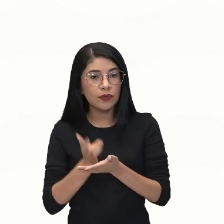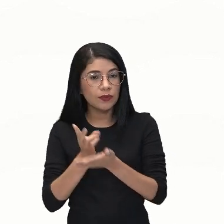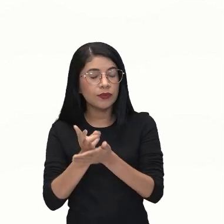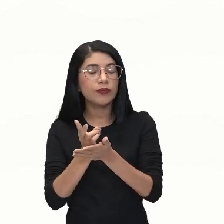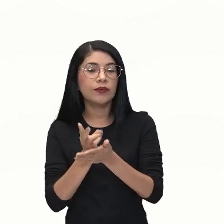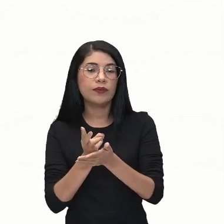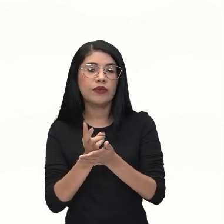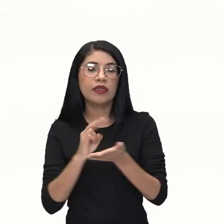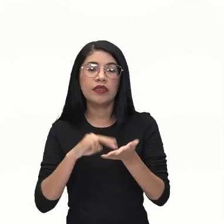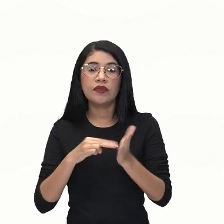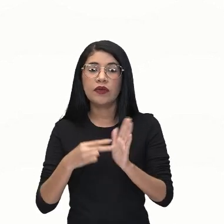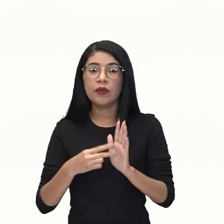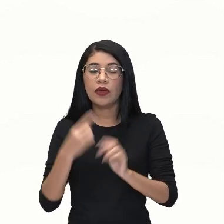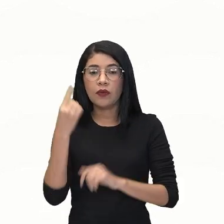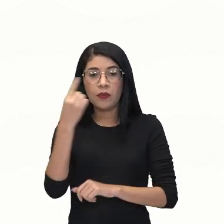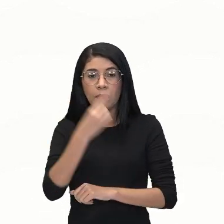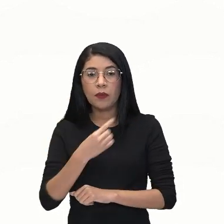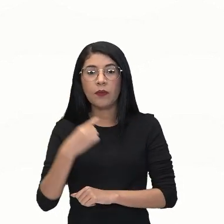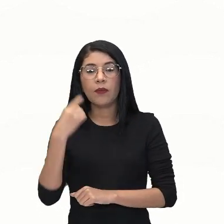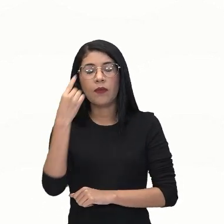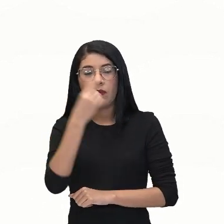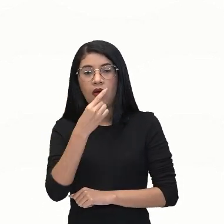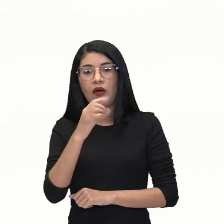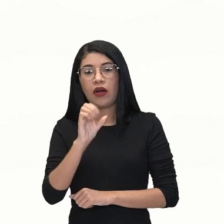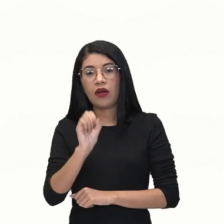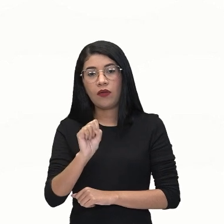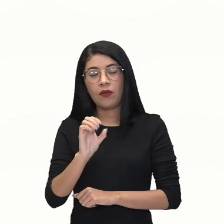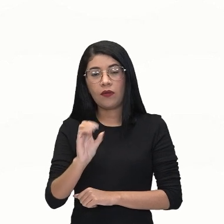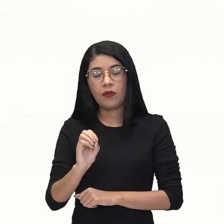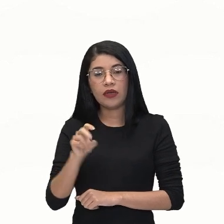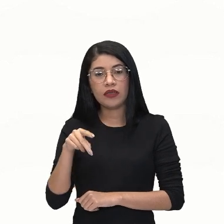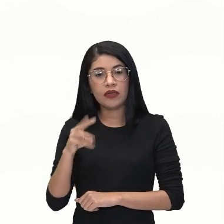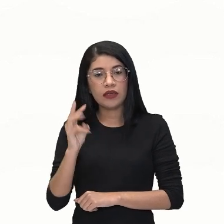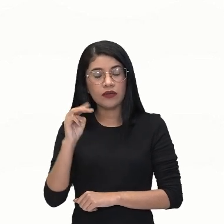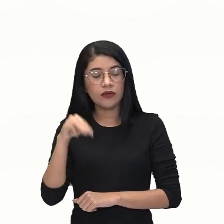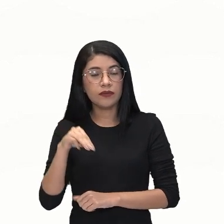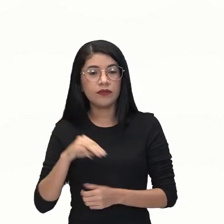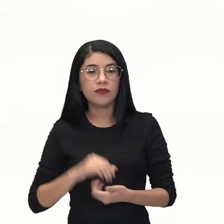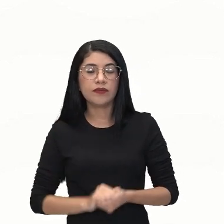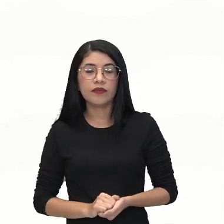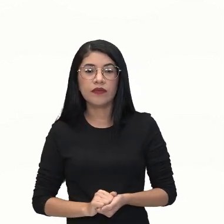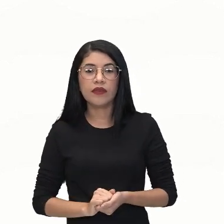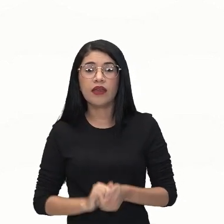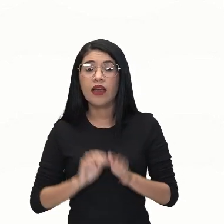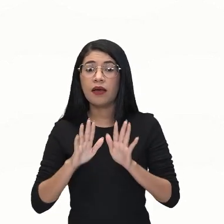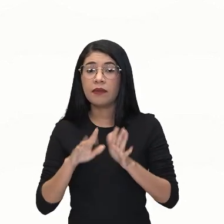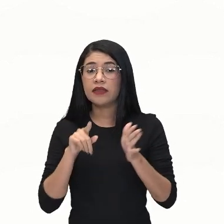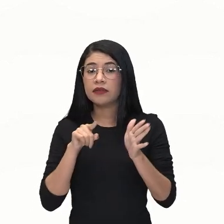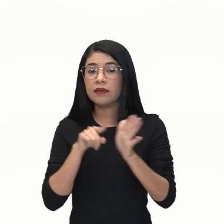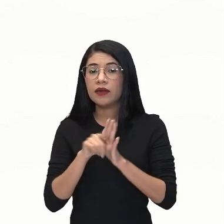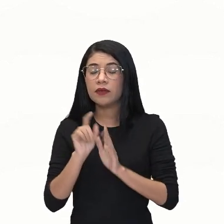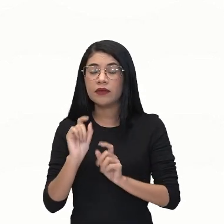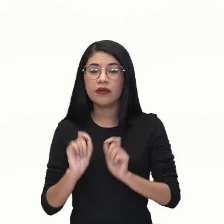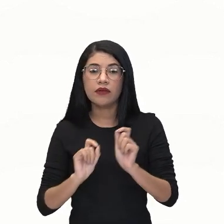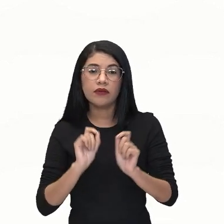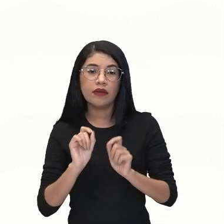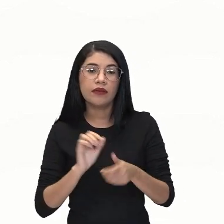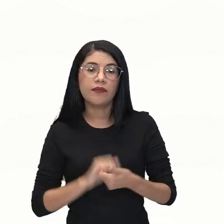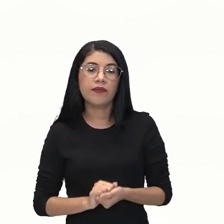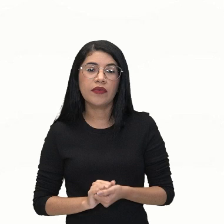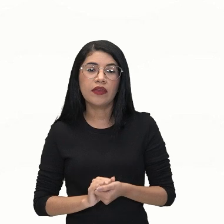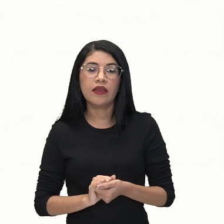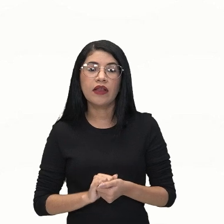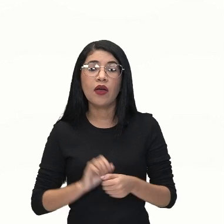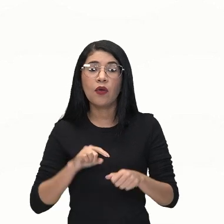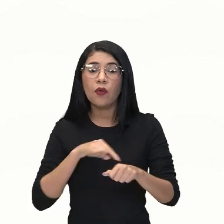dizer que a cada hora, ele vai andando 80 quilômetros. Mas eu quero saber quanto tempo ele